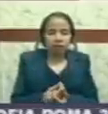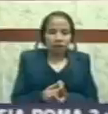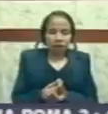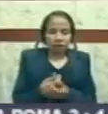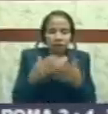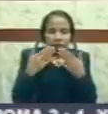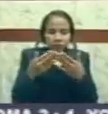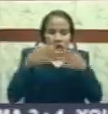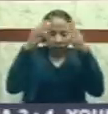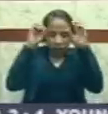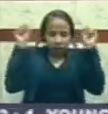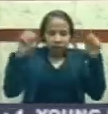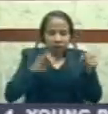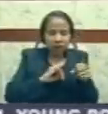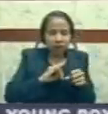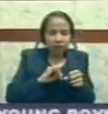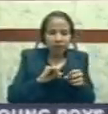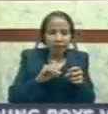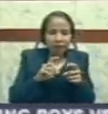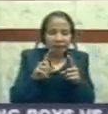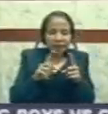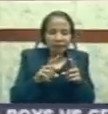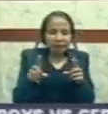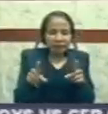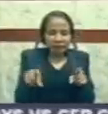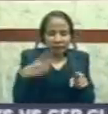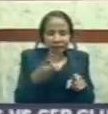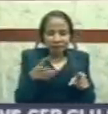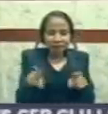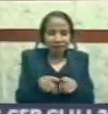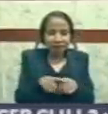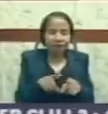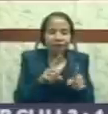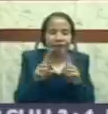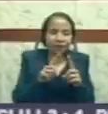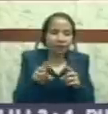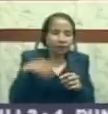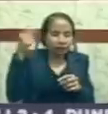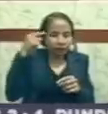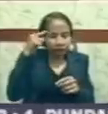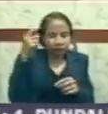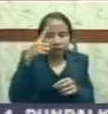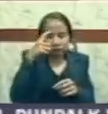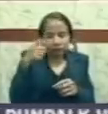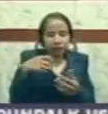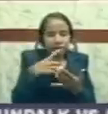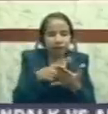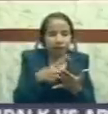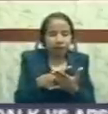Muito obrigada, Sr. Presidente. Hoje, a minha sou proponente, a me propõe para o governo também. E a